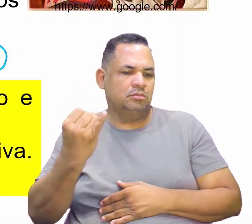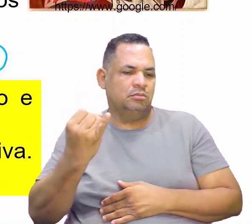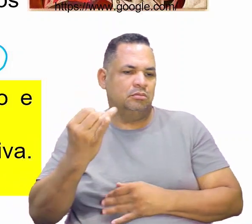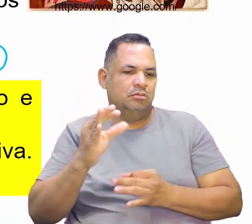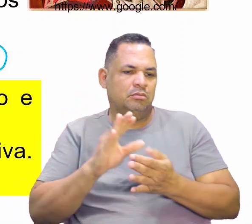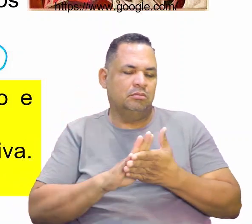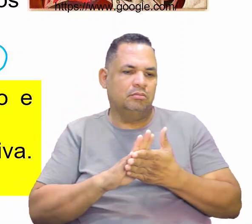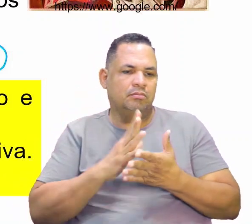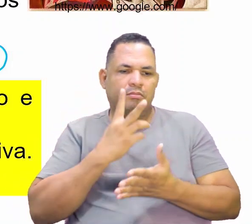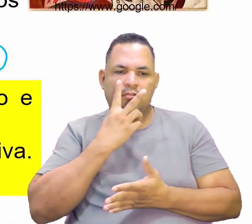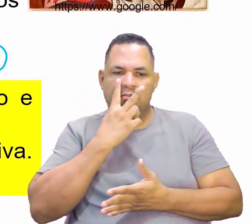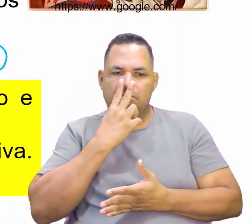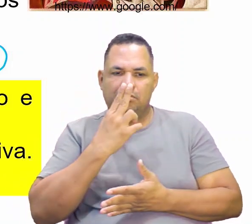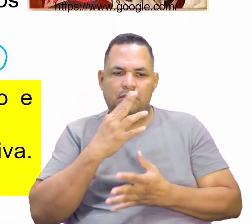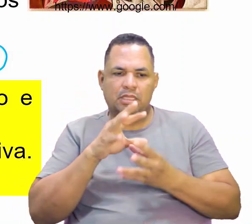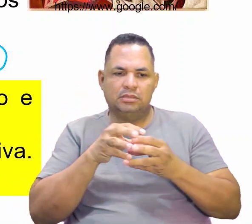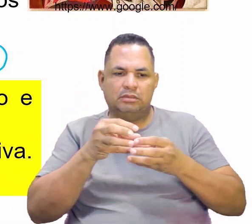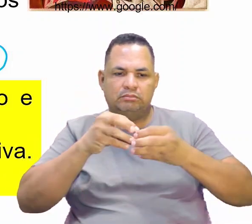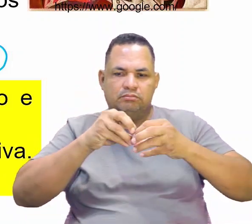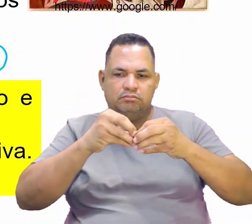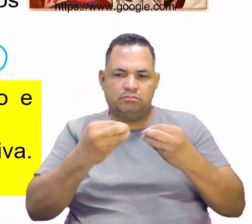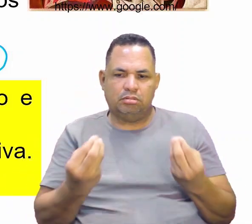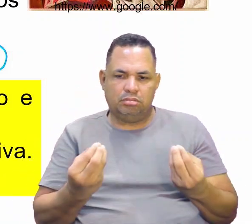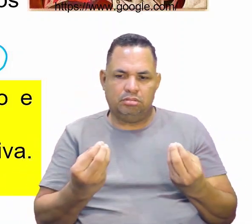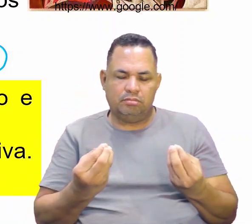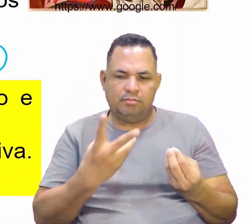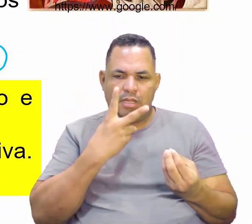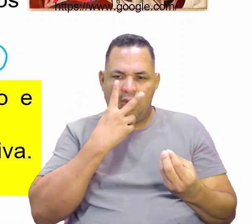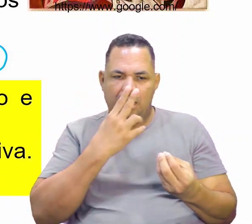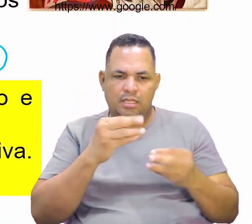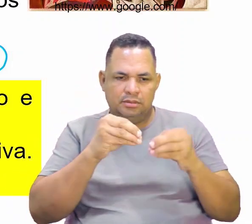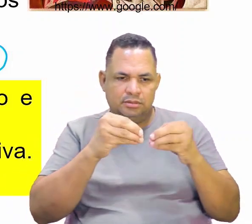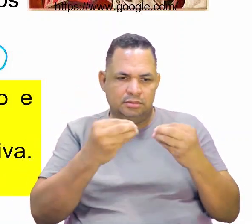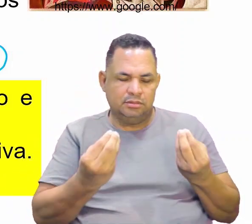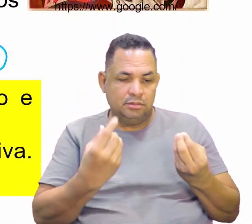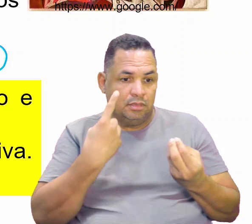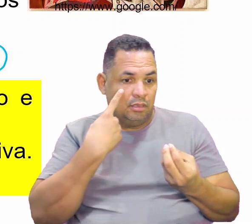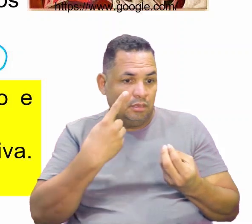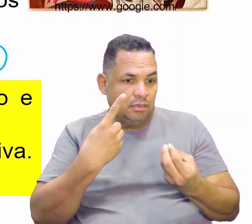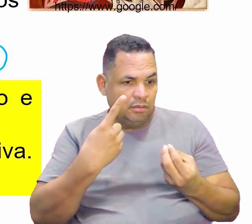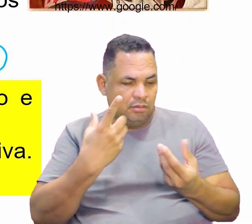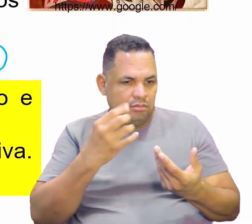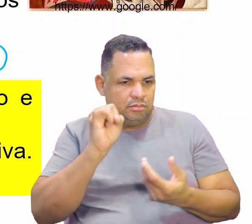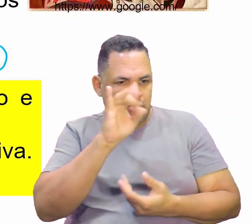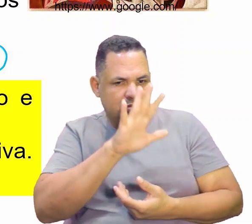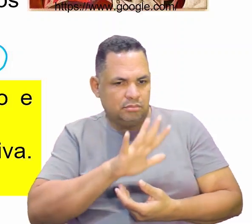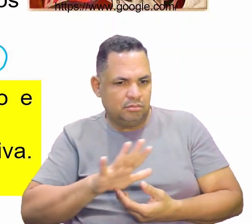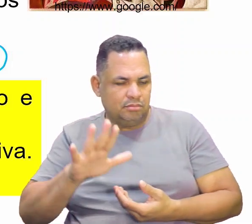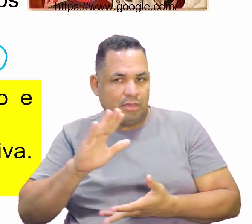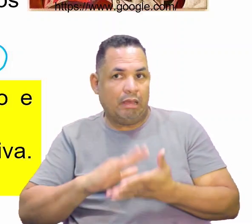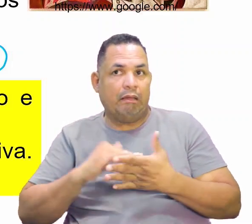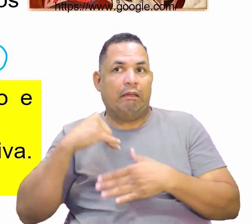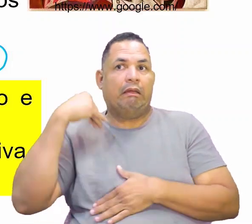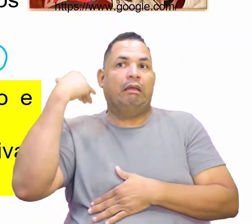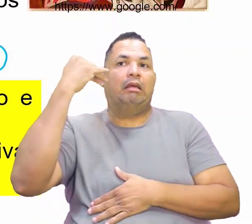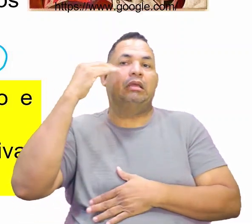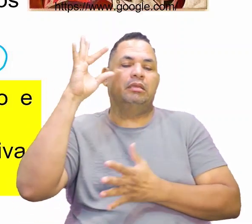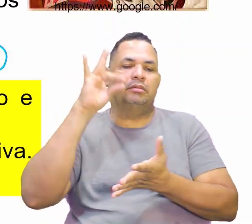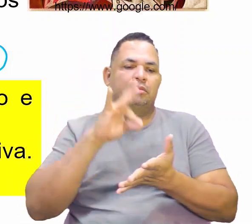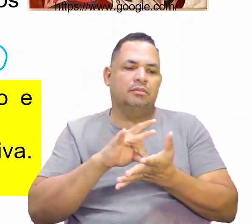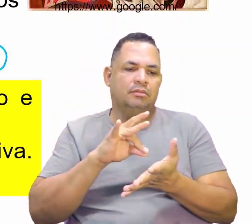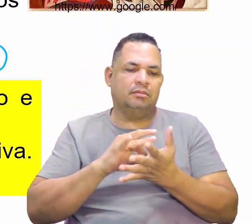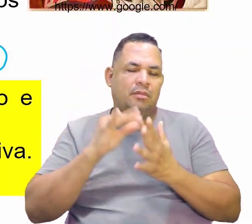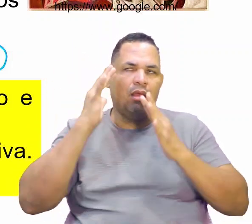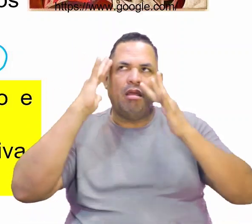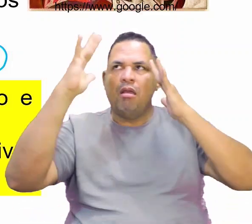sol, faz de conta que eu estou estralando um ovo, né? E é aquela imagem que você olha e fala, nossa, essa imagem ela é surreal. Surreal É o sonho,